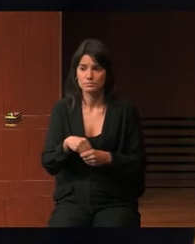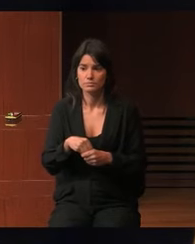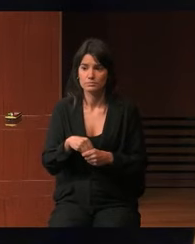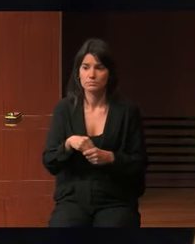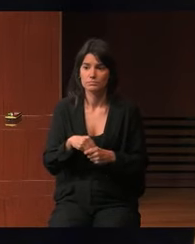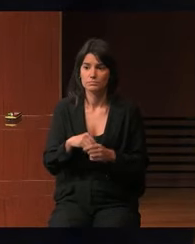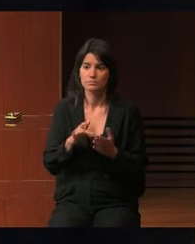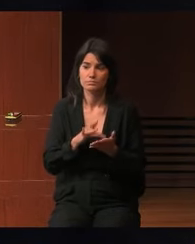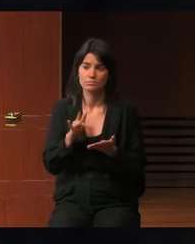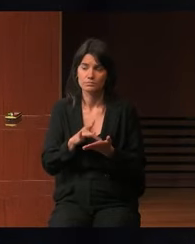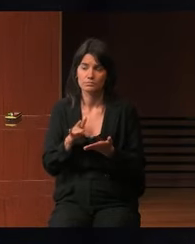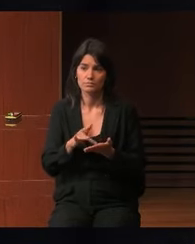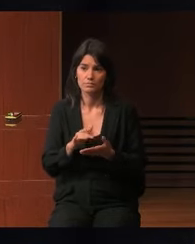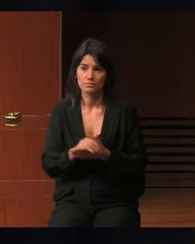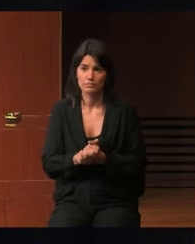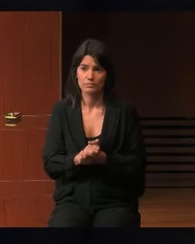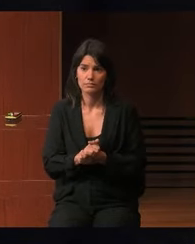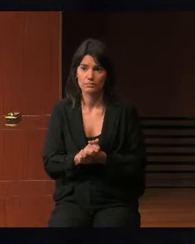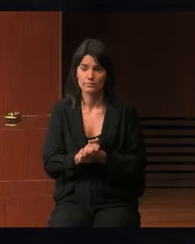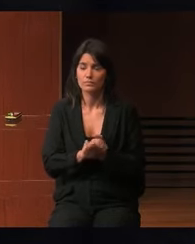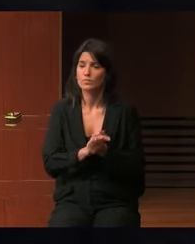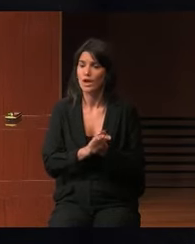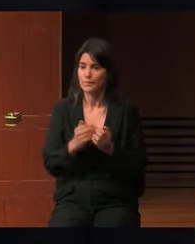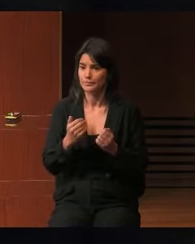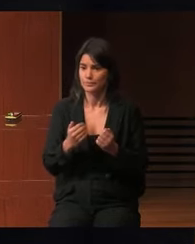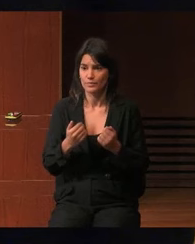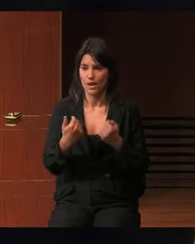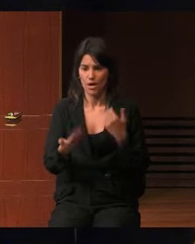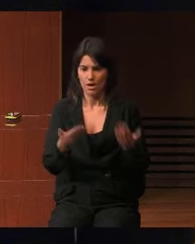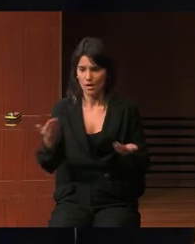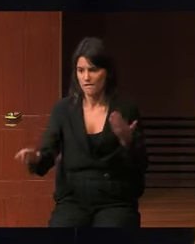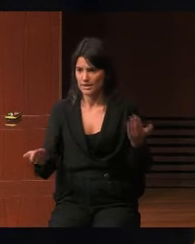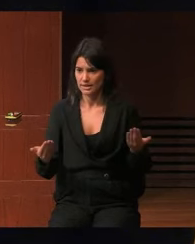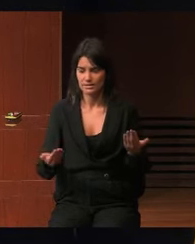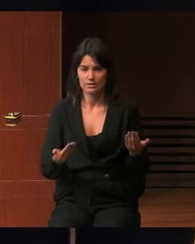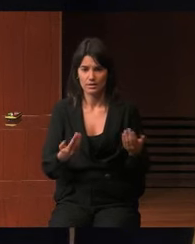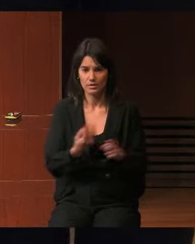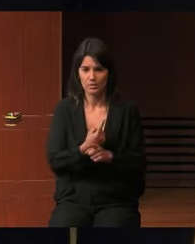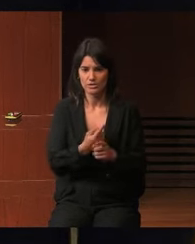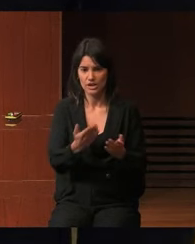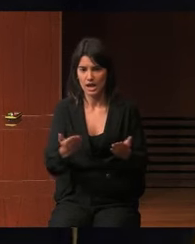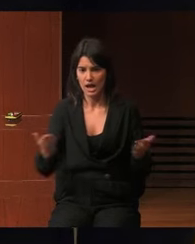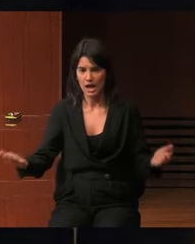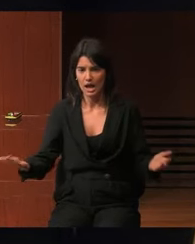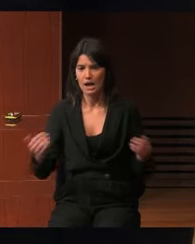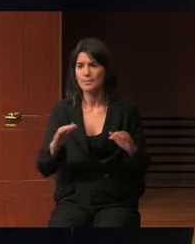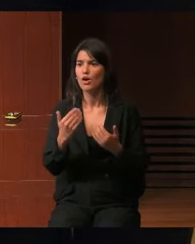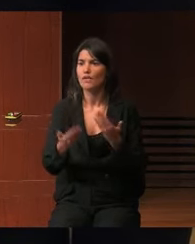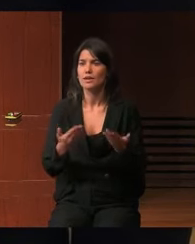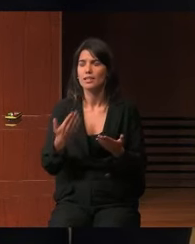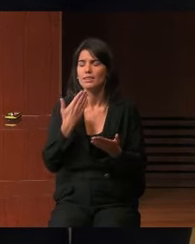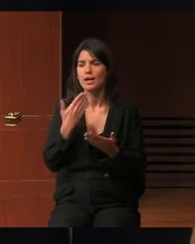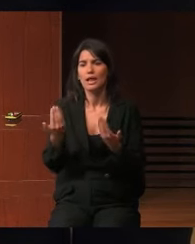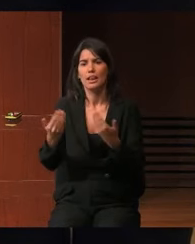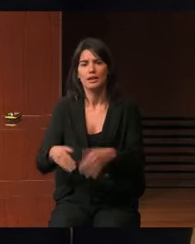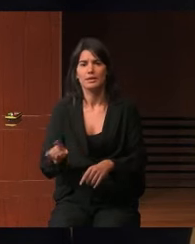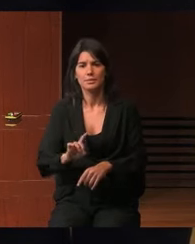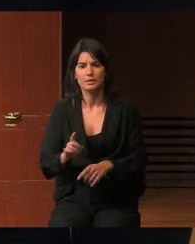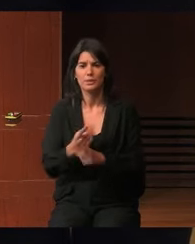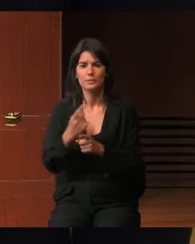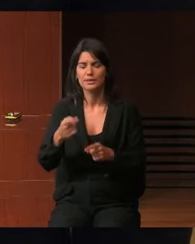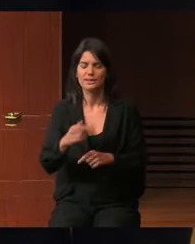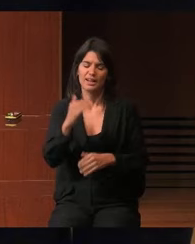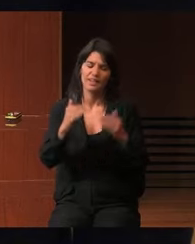de livros. Ou seja, diversificar a oferta, não limitando essa mesma oferta a uma ideia de